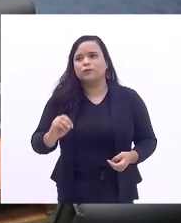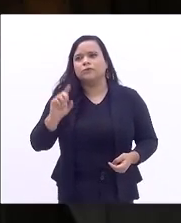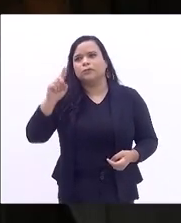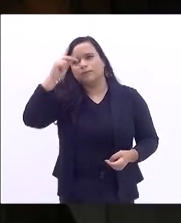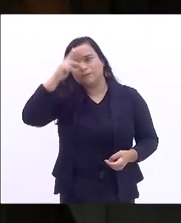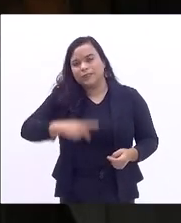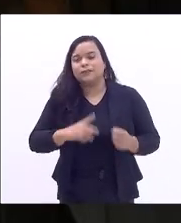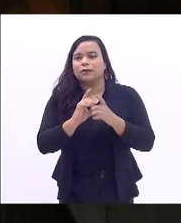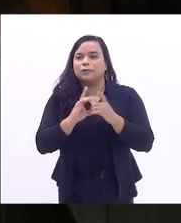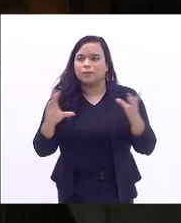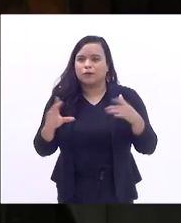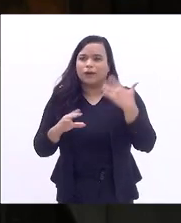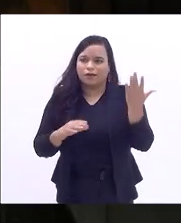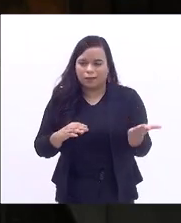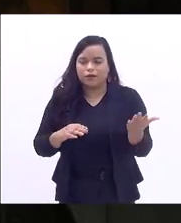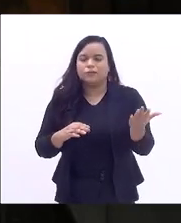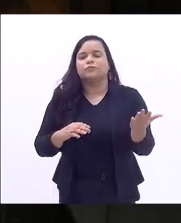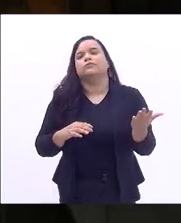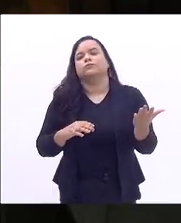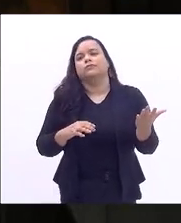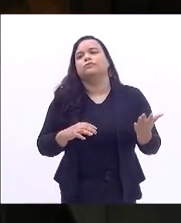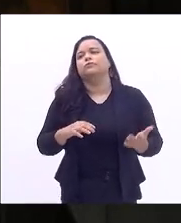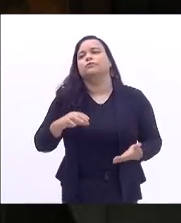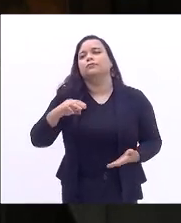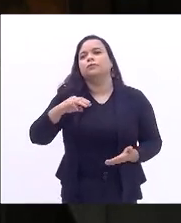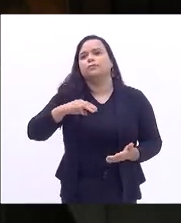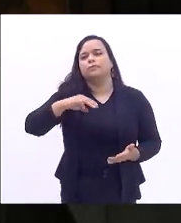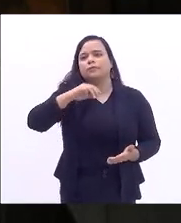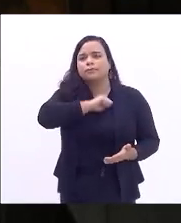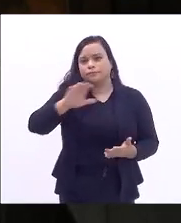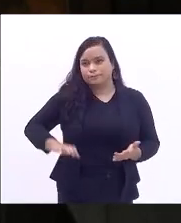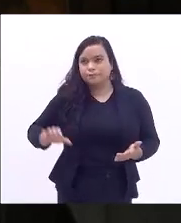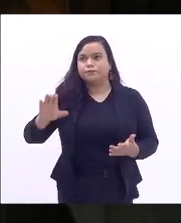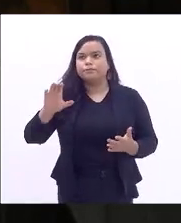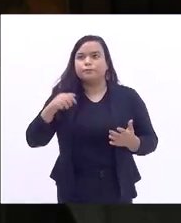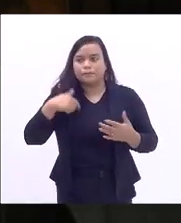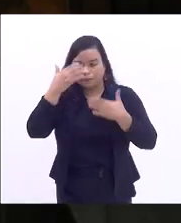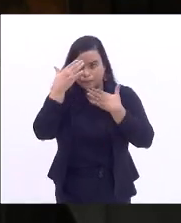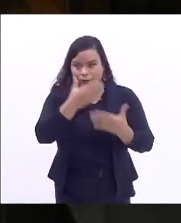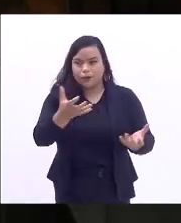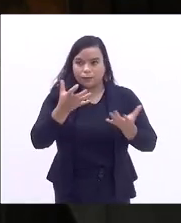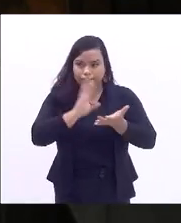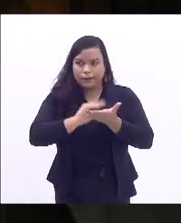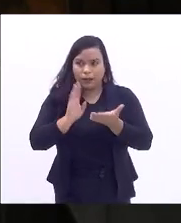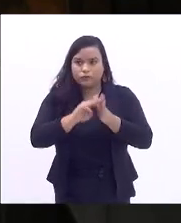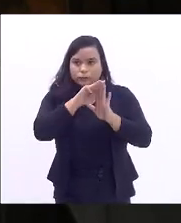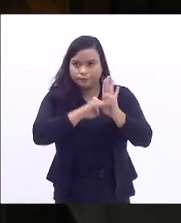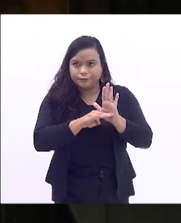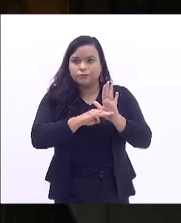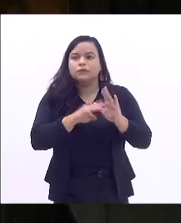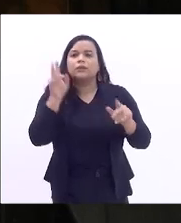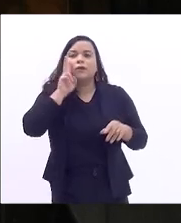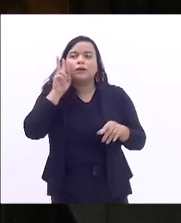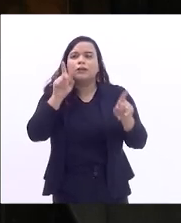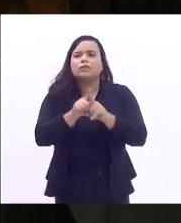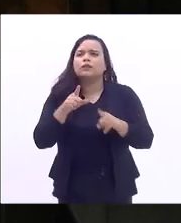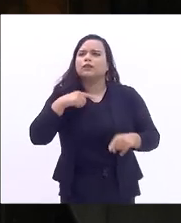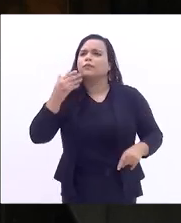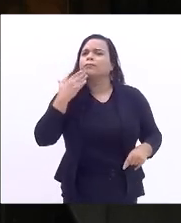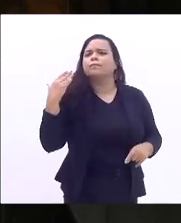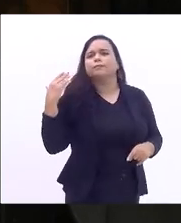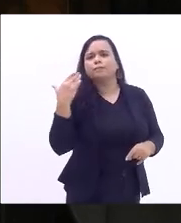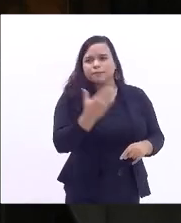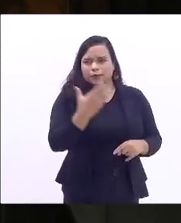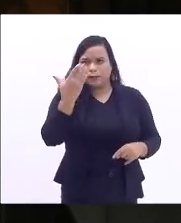primeiro queria agradecer vossa excelência e colocar em Pauta lembrando que também houve não exclusivamente mais um apelo